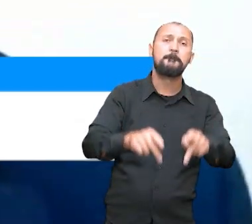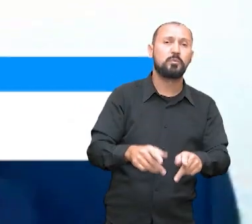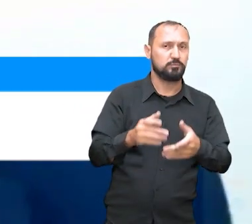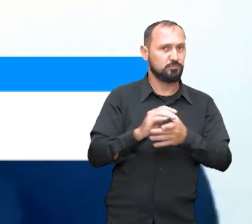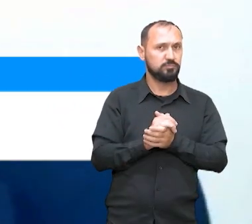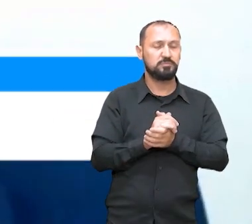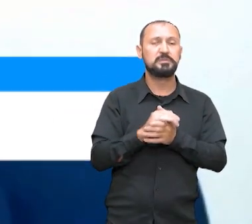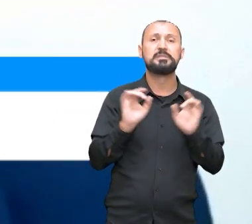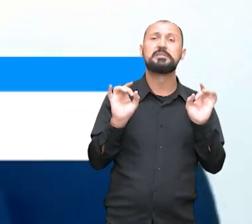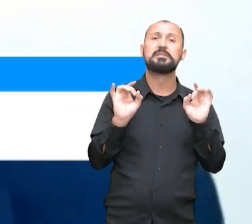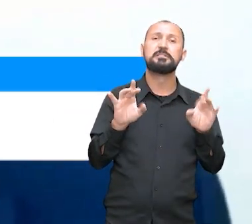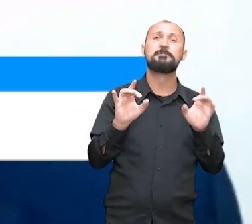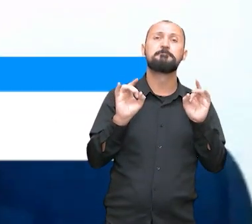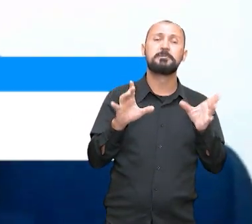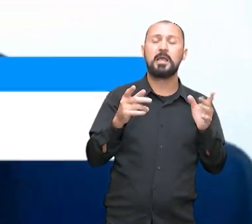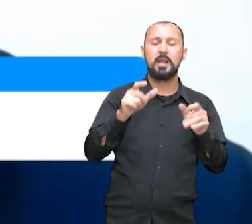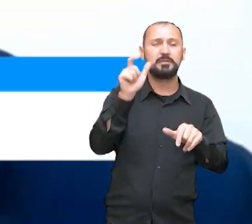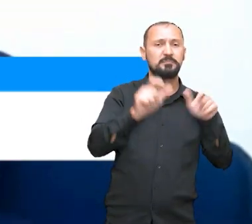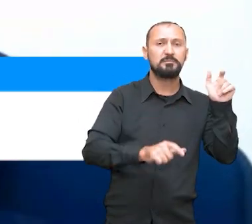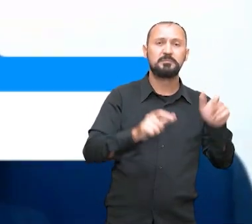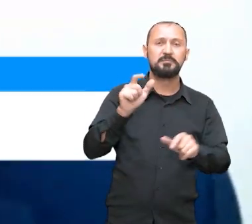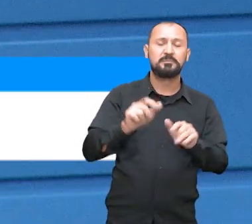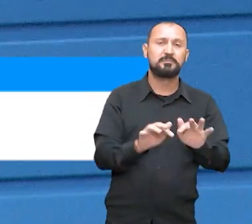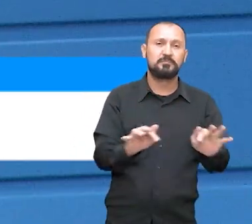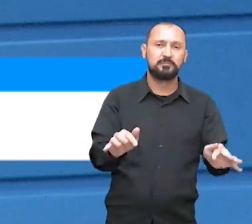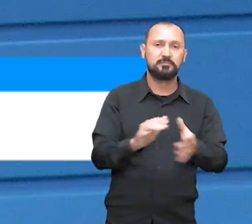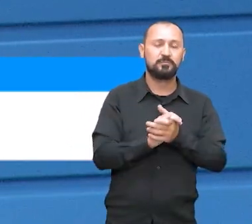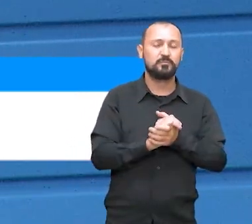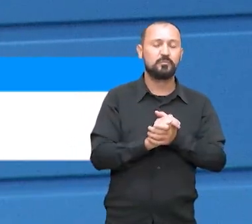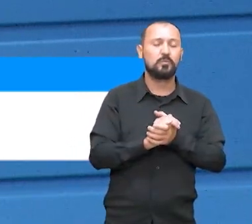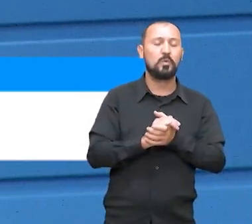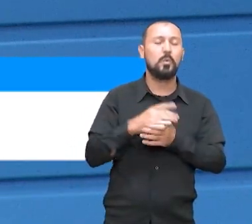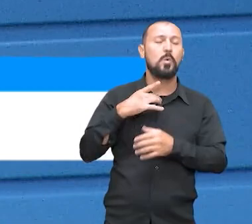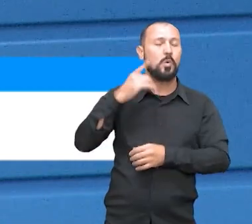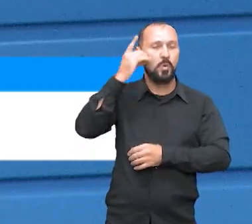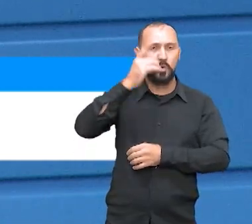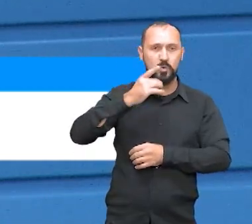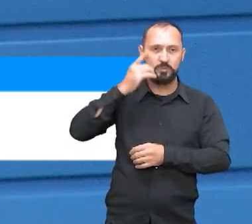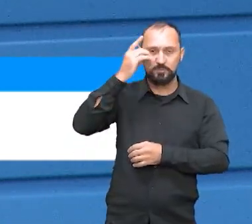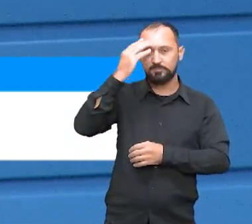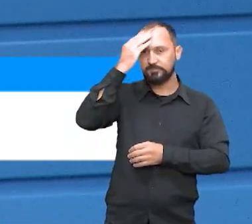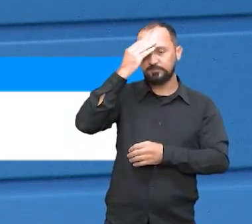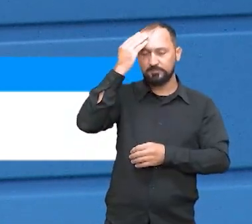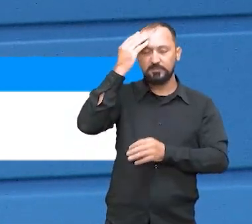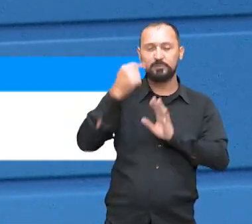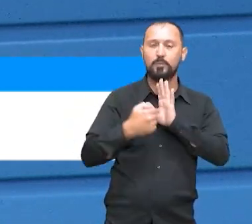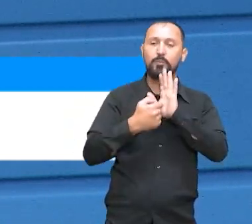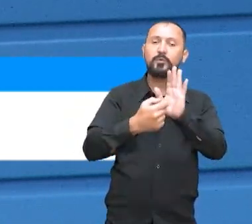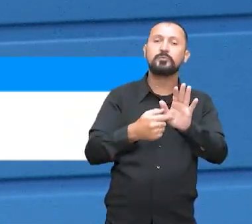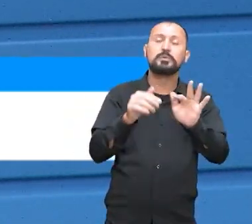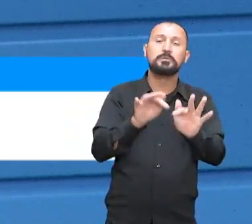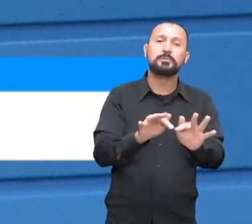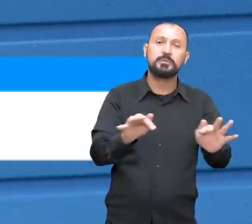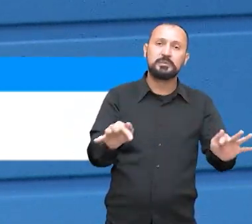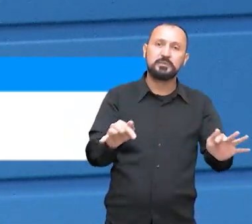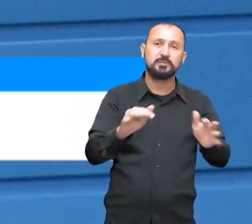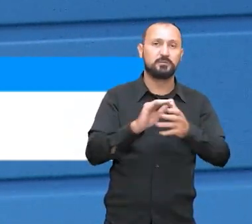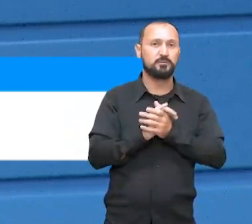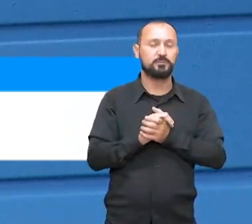população, de forma muito especial àqueles mais vulneráveis. O deputado Cabo Almi sempre deixou a sua marca de humildade.